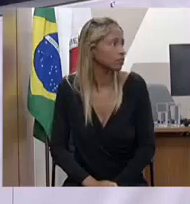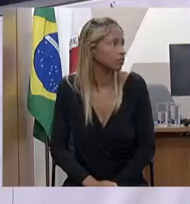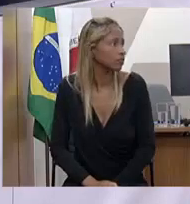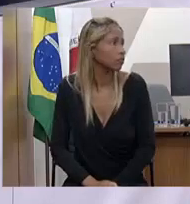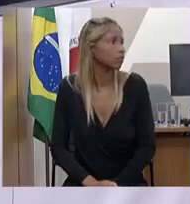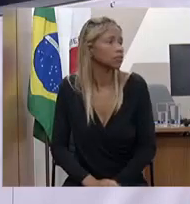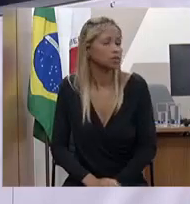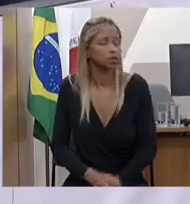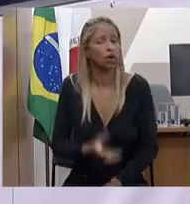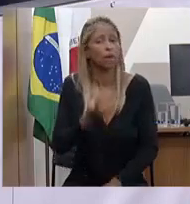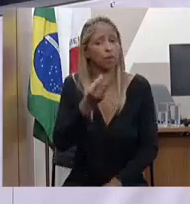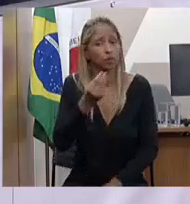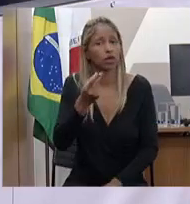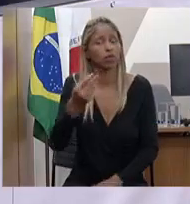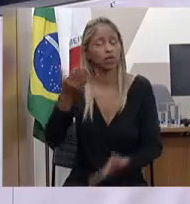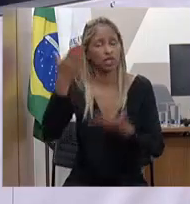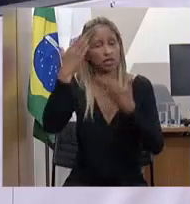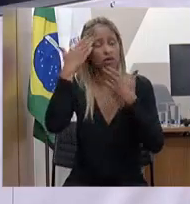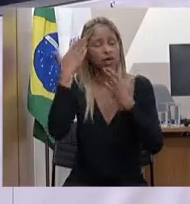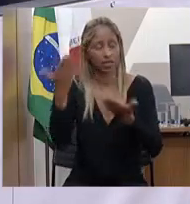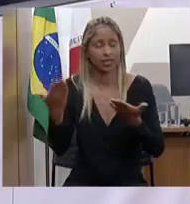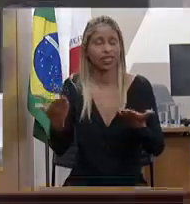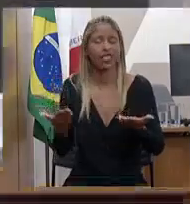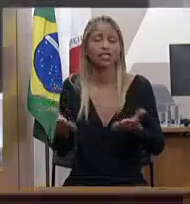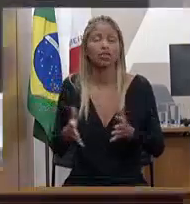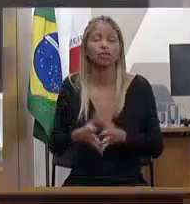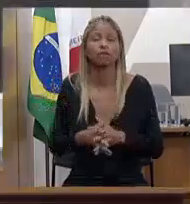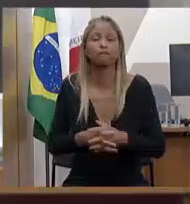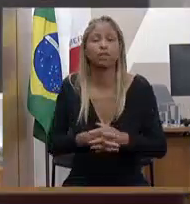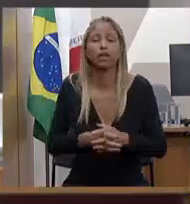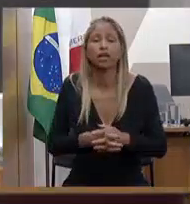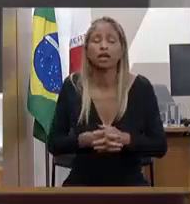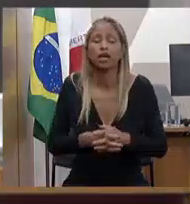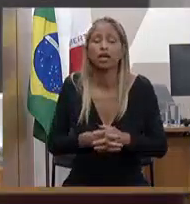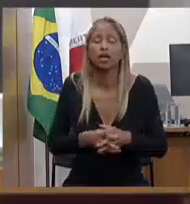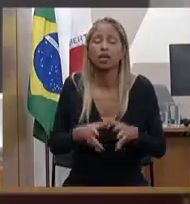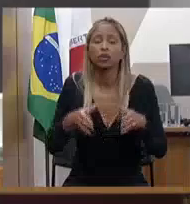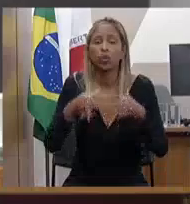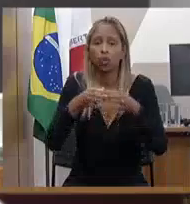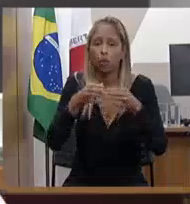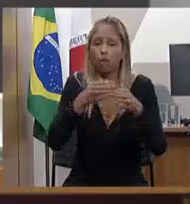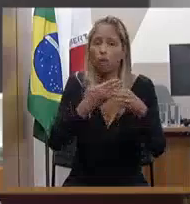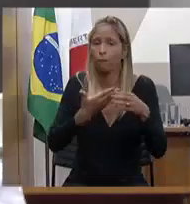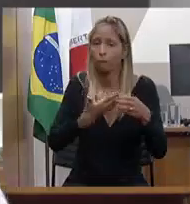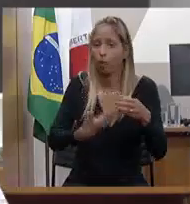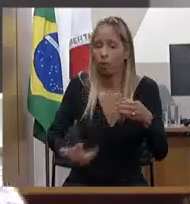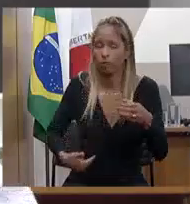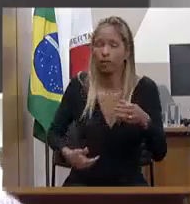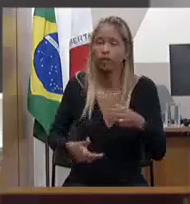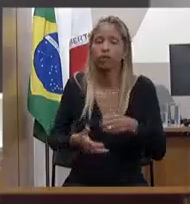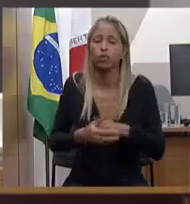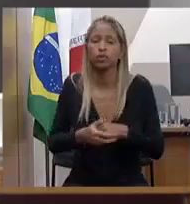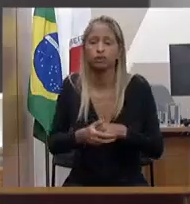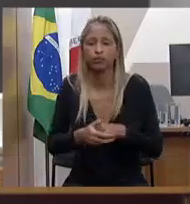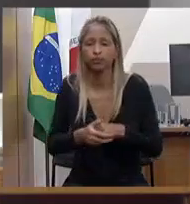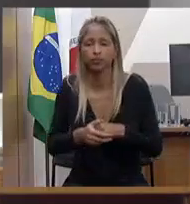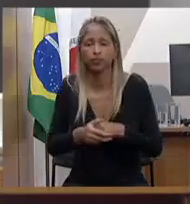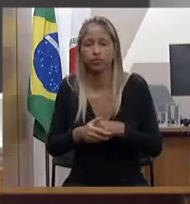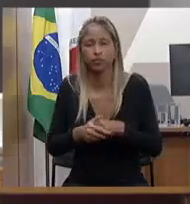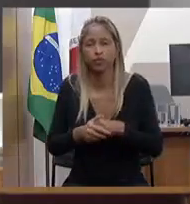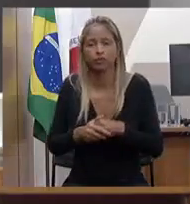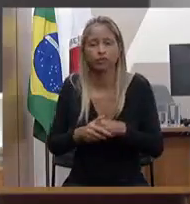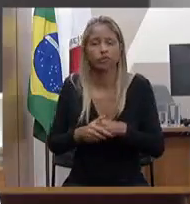que são são várias eu agradeço né para essa questão do setor público né que apareceu aqui em diversas